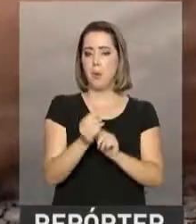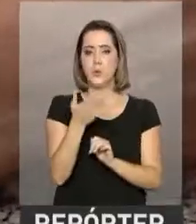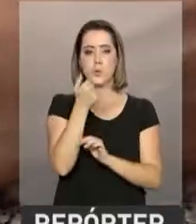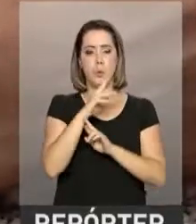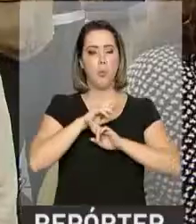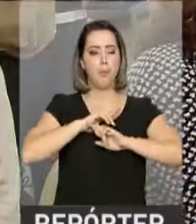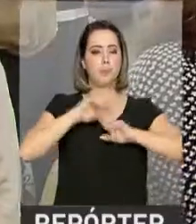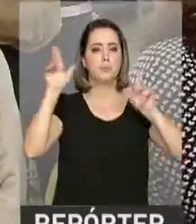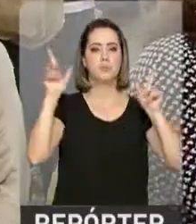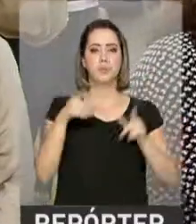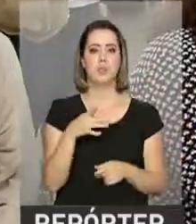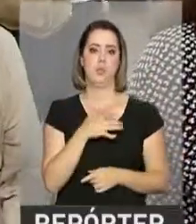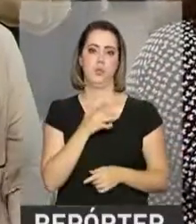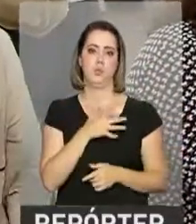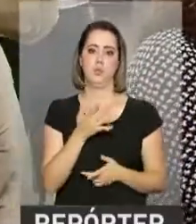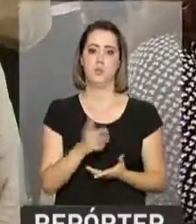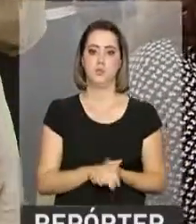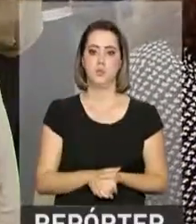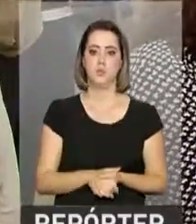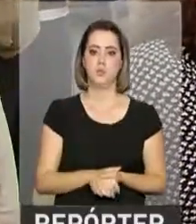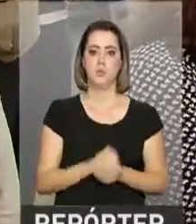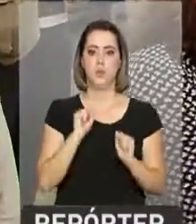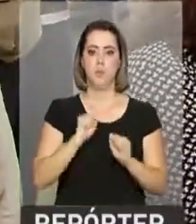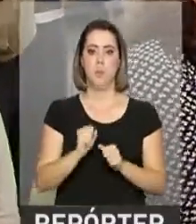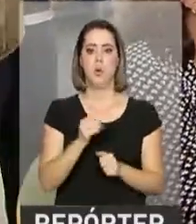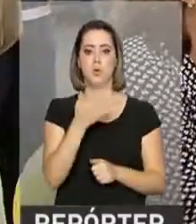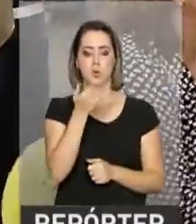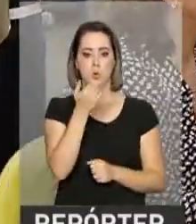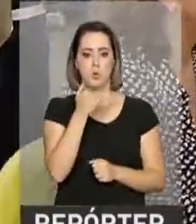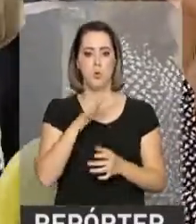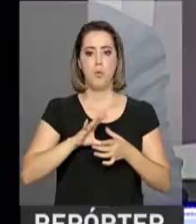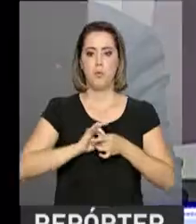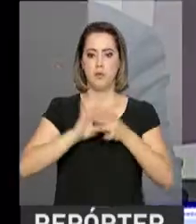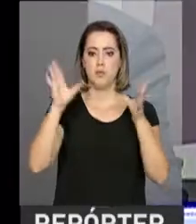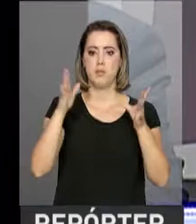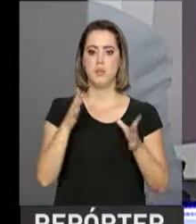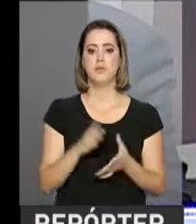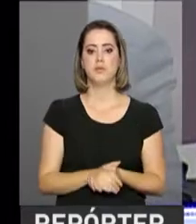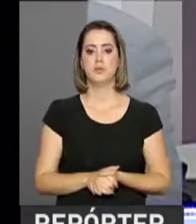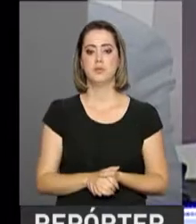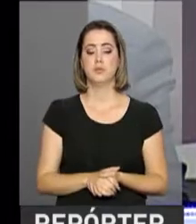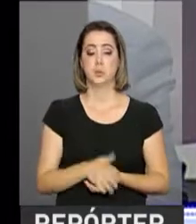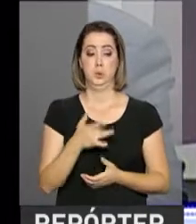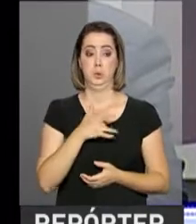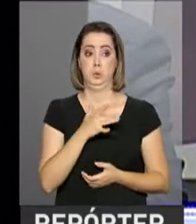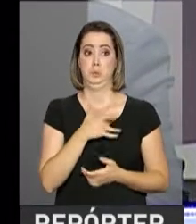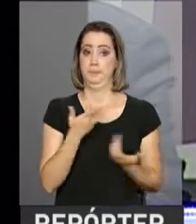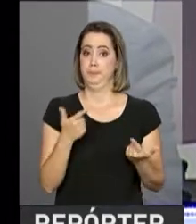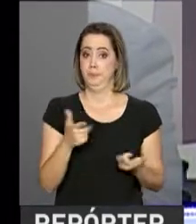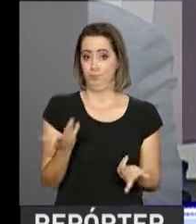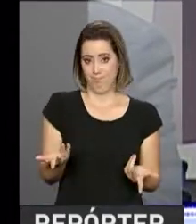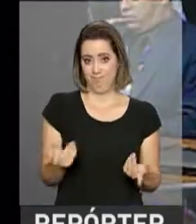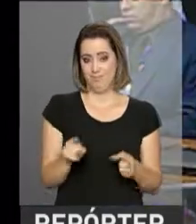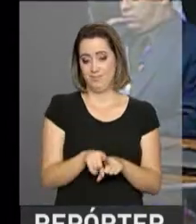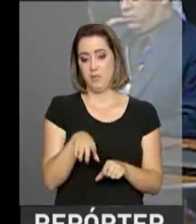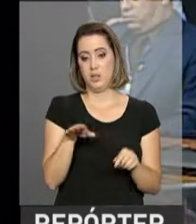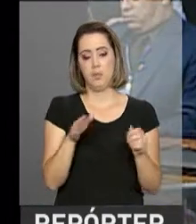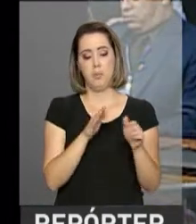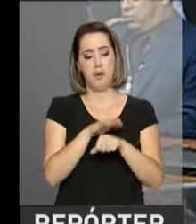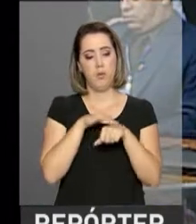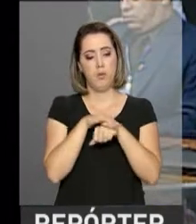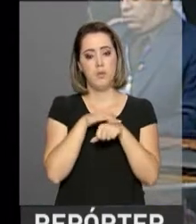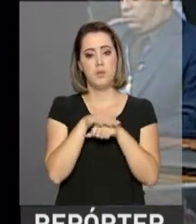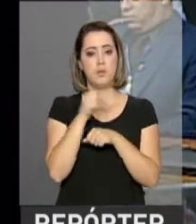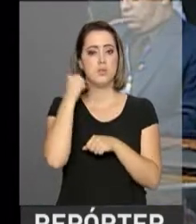sem medo. Vocês podem consumir tranquilo. Nós garantimos a qualidade. O ministro da Agricultura também conversou com senadores das